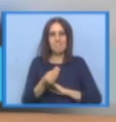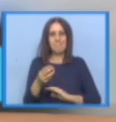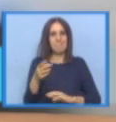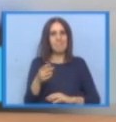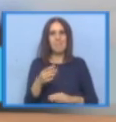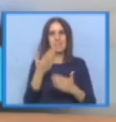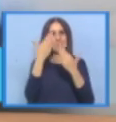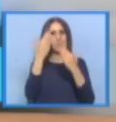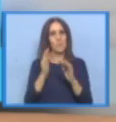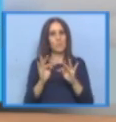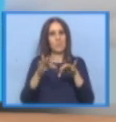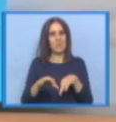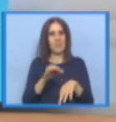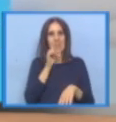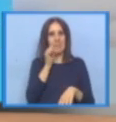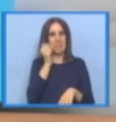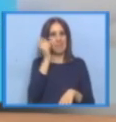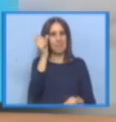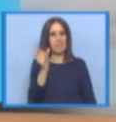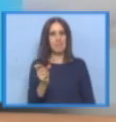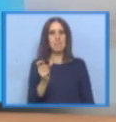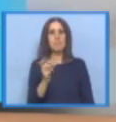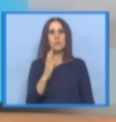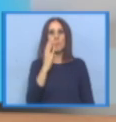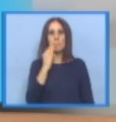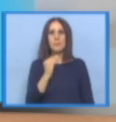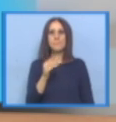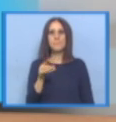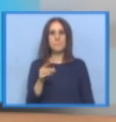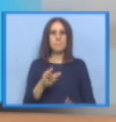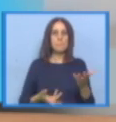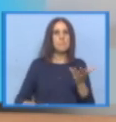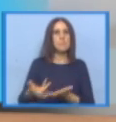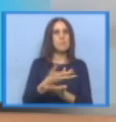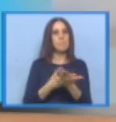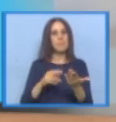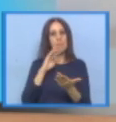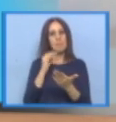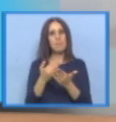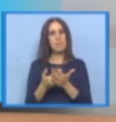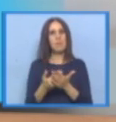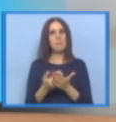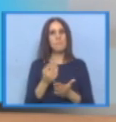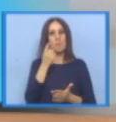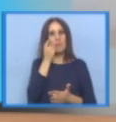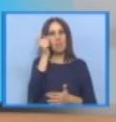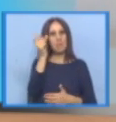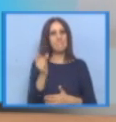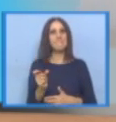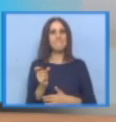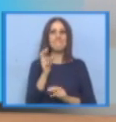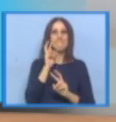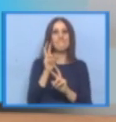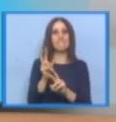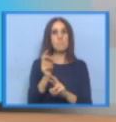nas saudações. E eu penso que essa dinâmica faz com que seja alguém que é visto